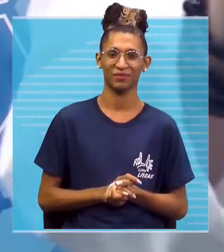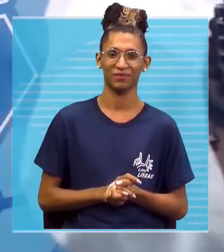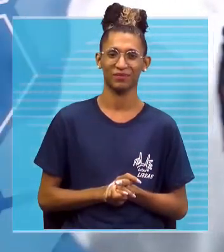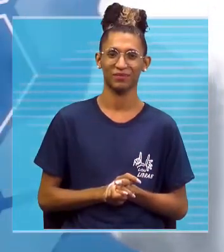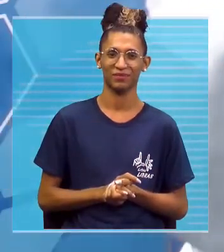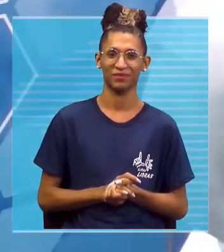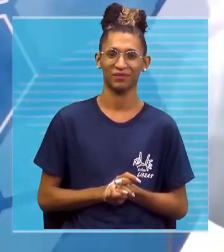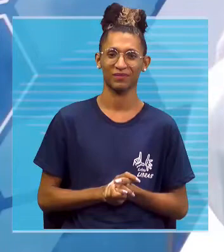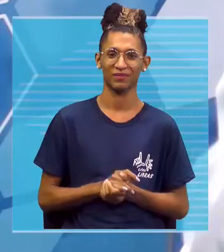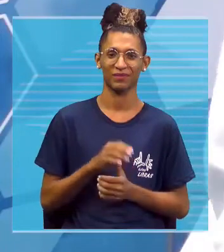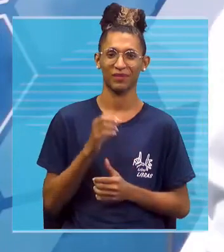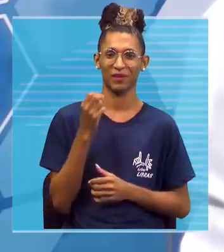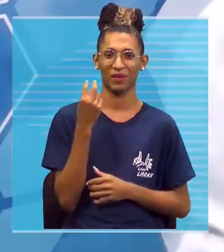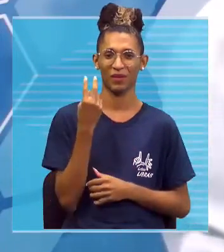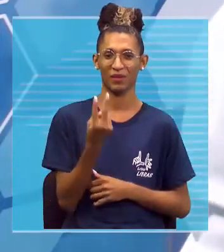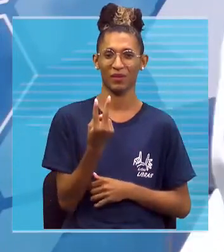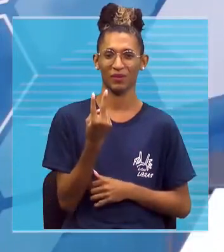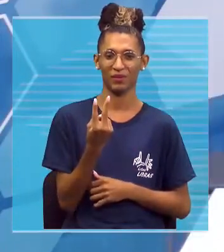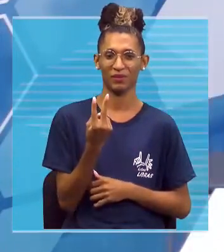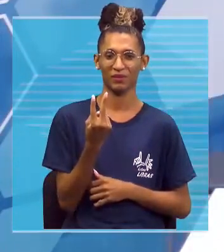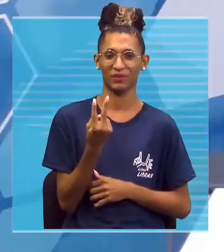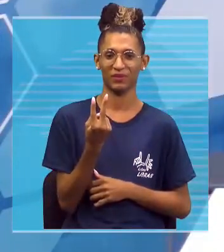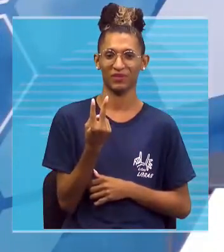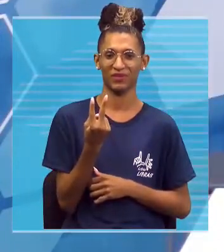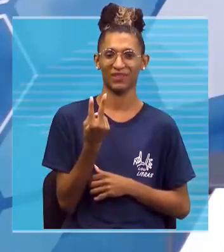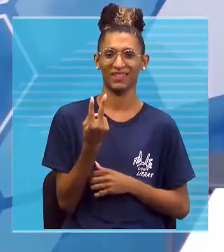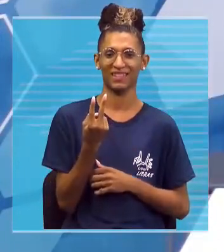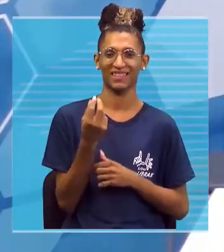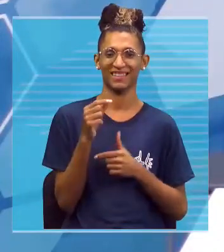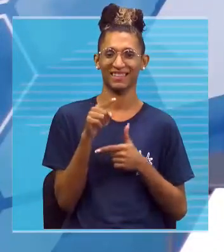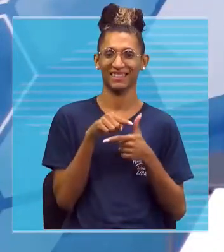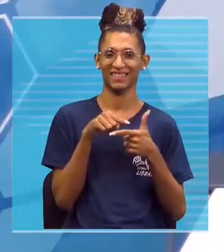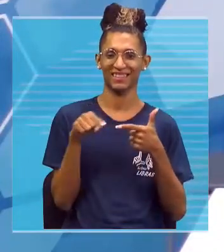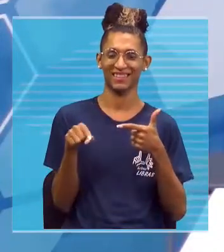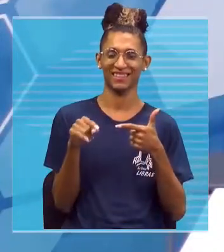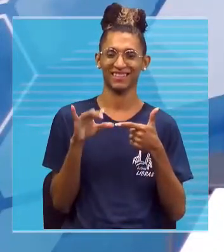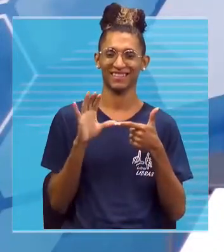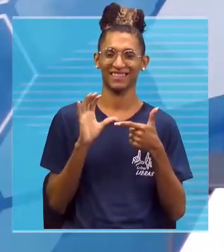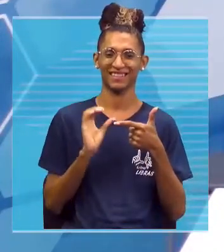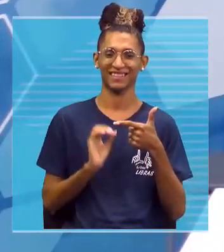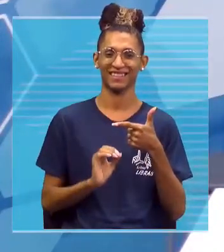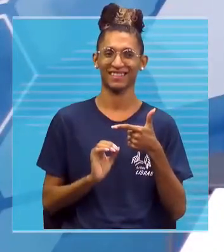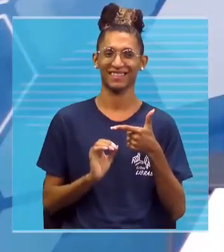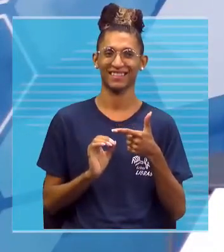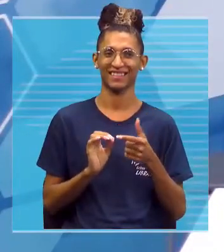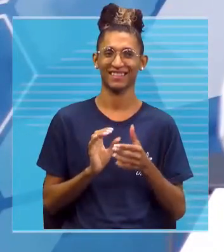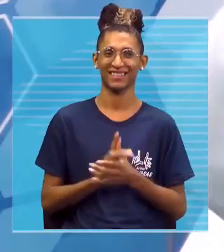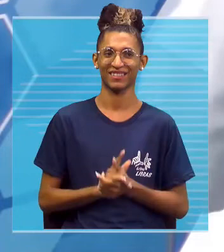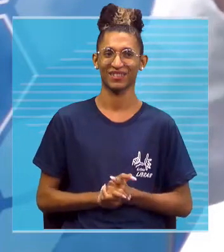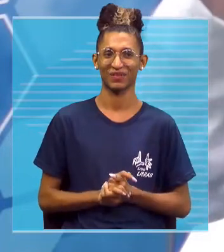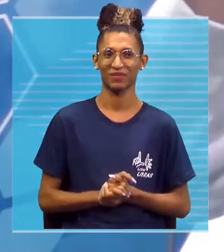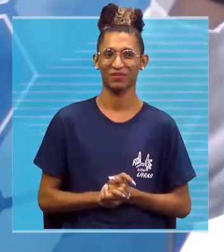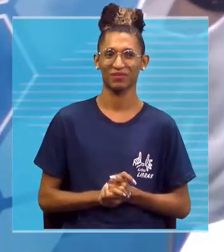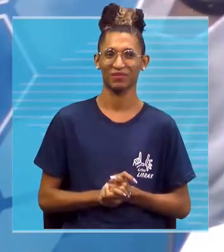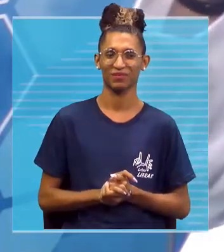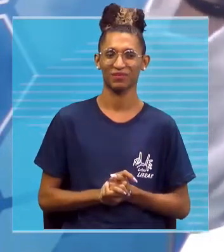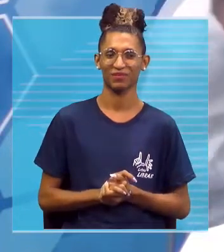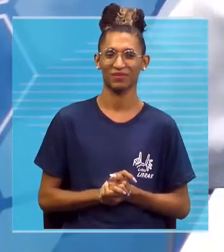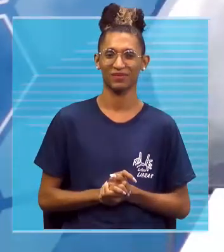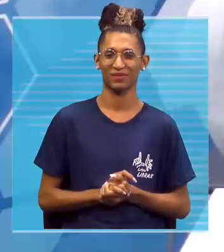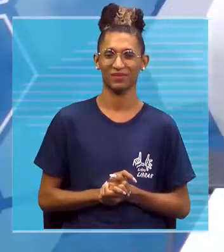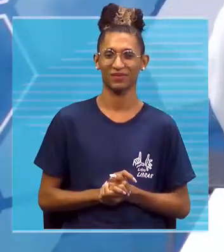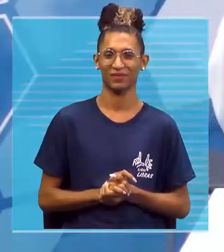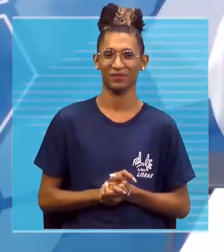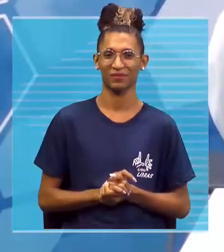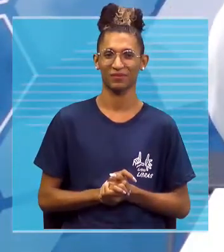12 / 0 meu Deus é o pai aparecer bem na frente da outra aparece aqui sem unir a fica